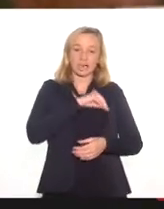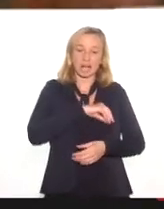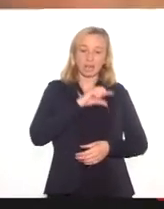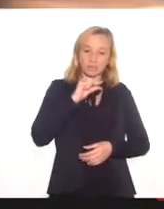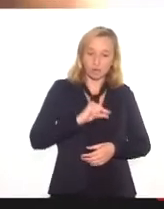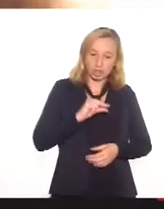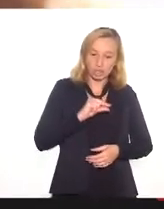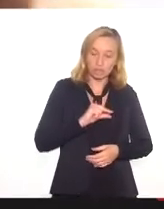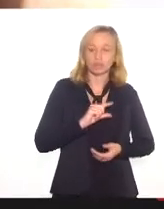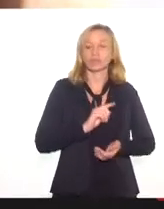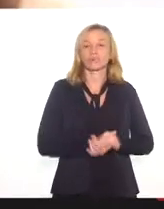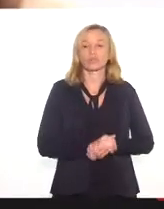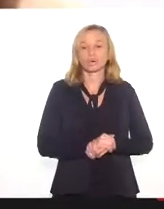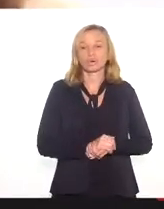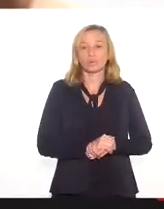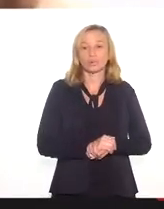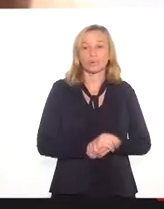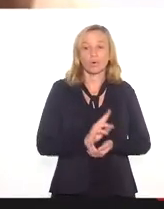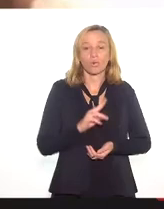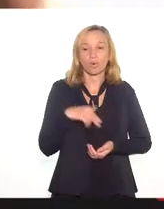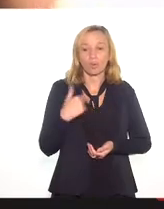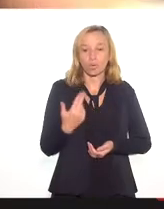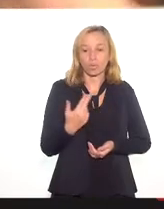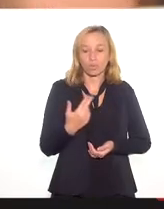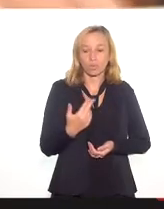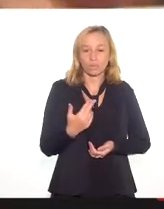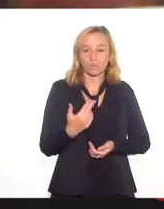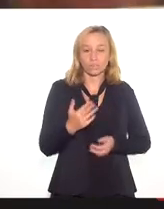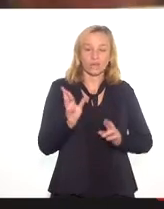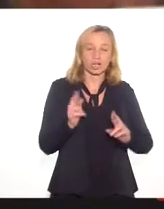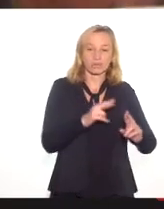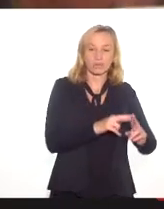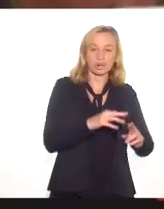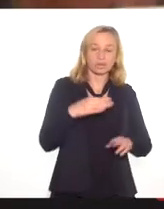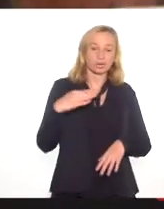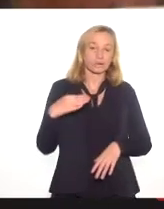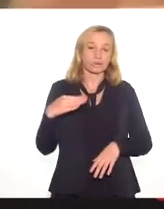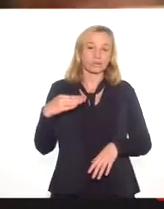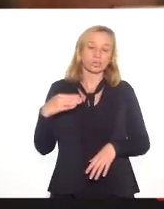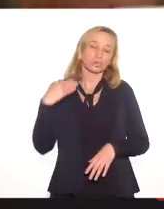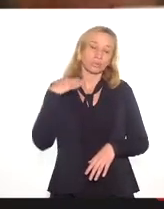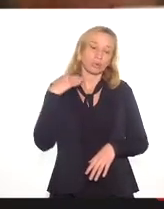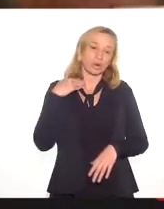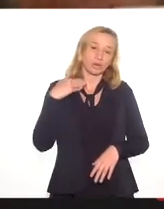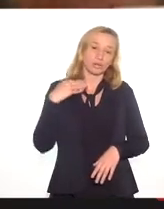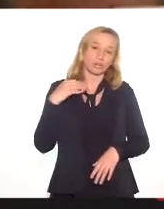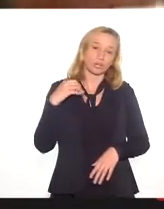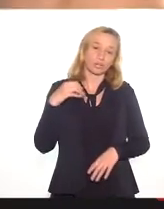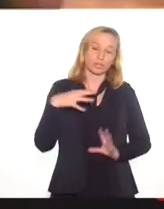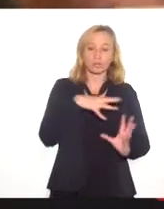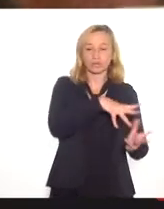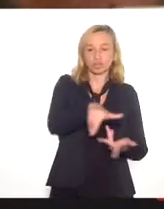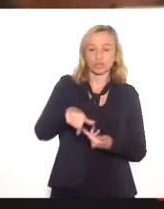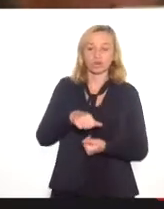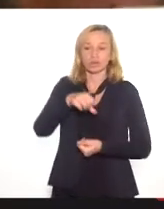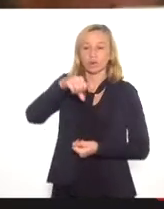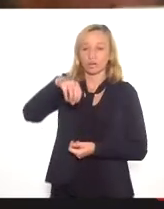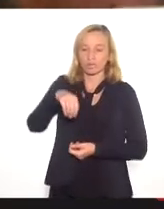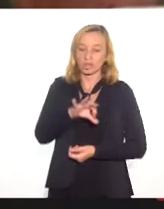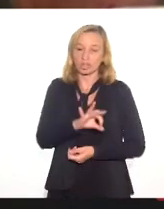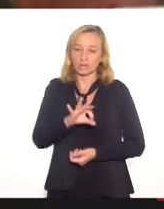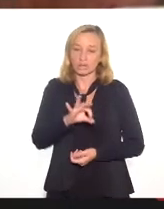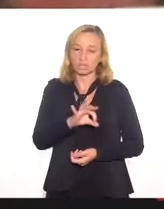ou, eventualmente, naquelas referências do Banco Mundial de 1,90 por dia ou 5